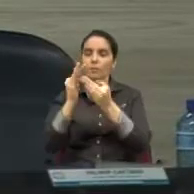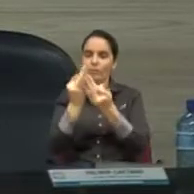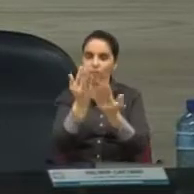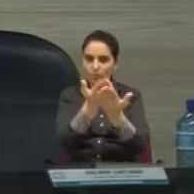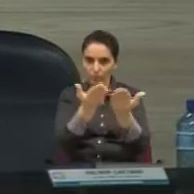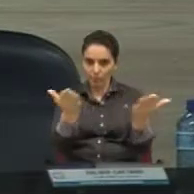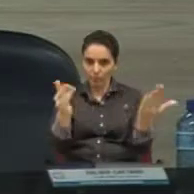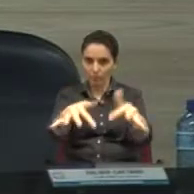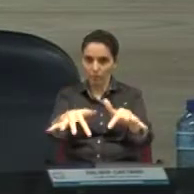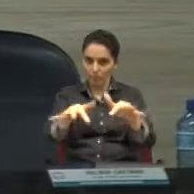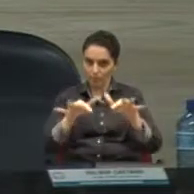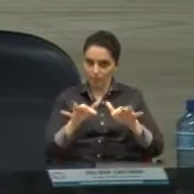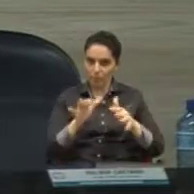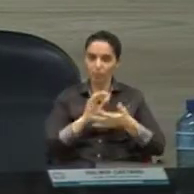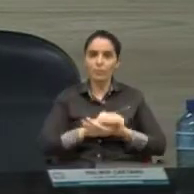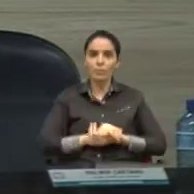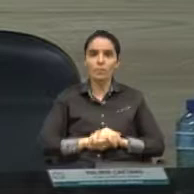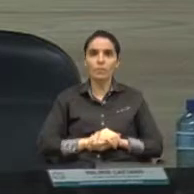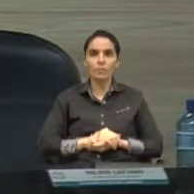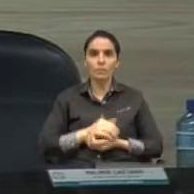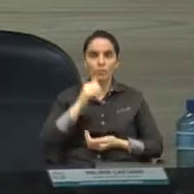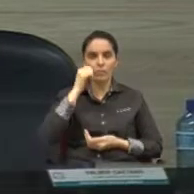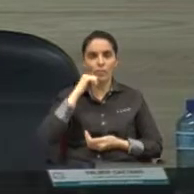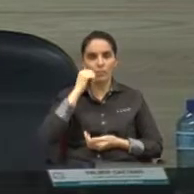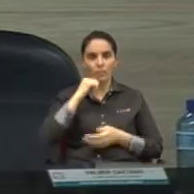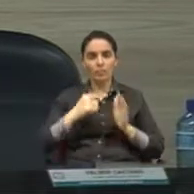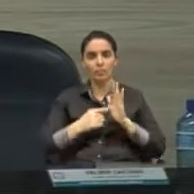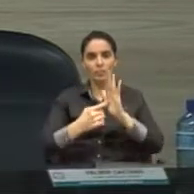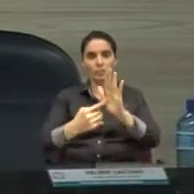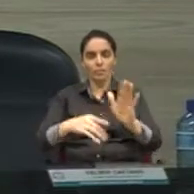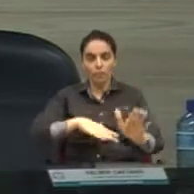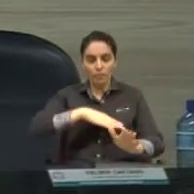homem que demonstrou coragem,